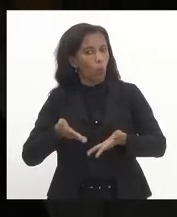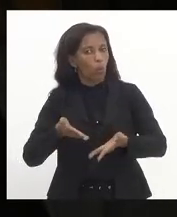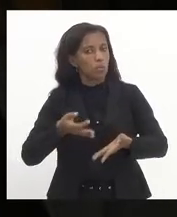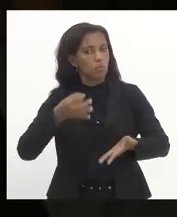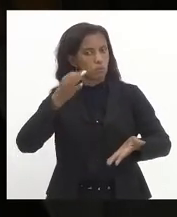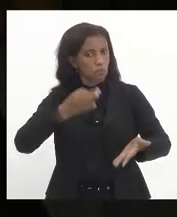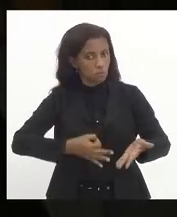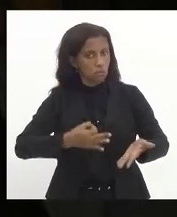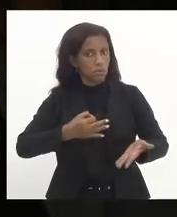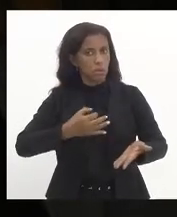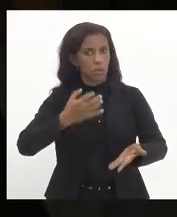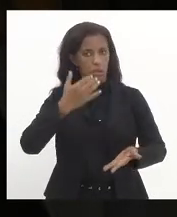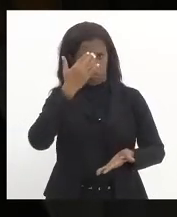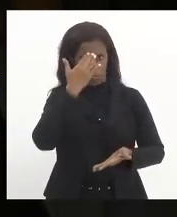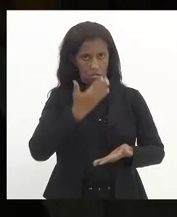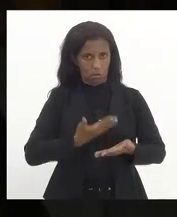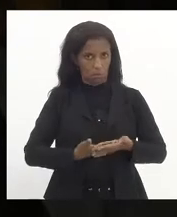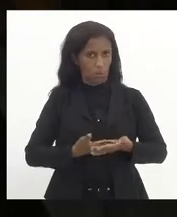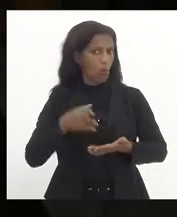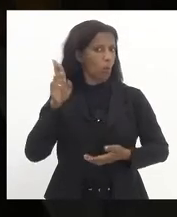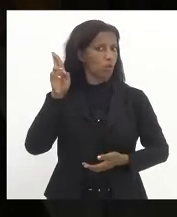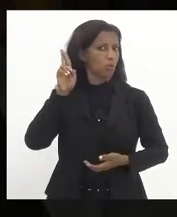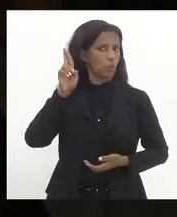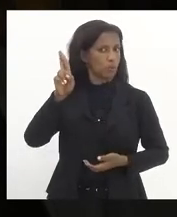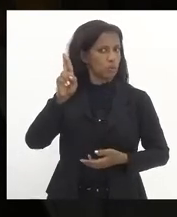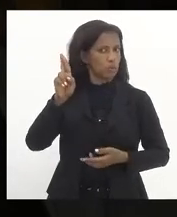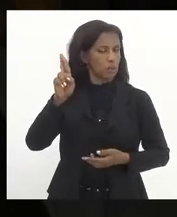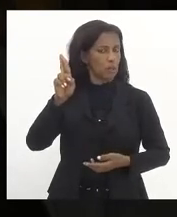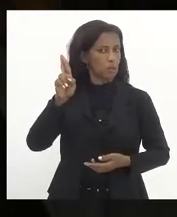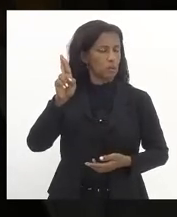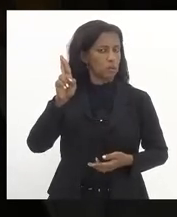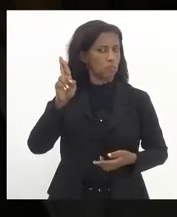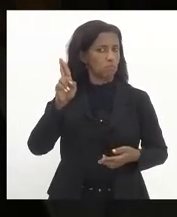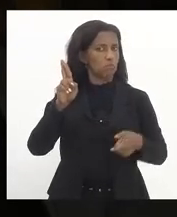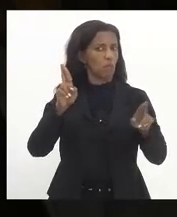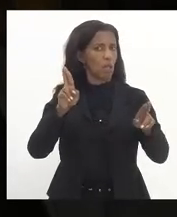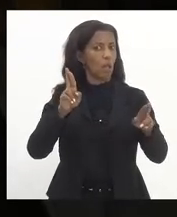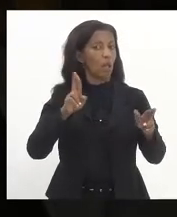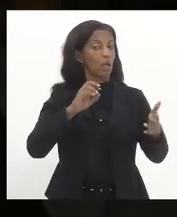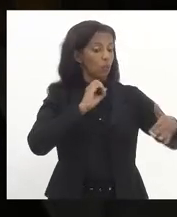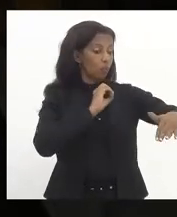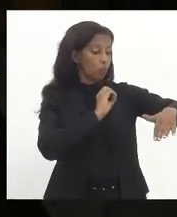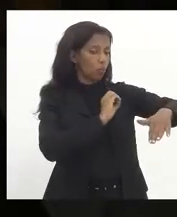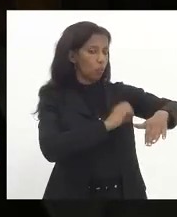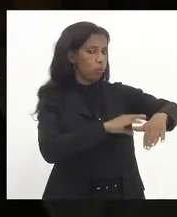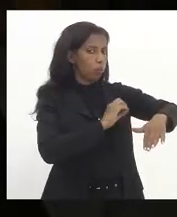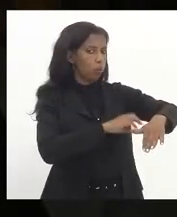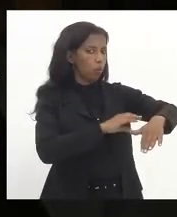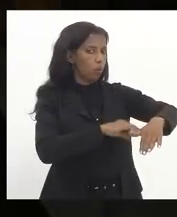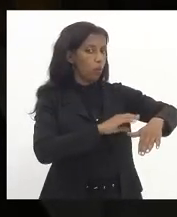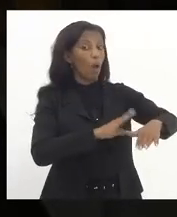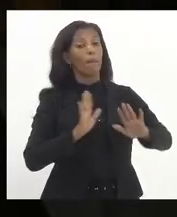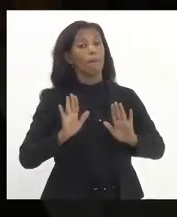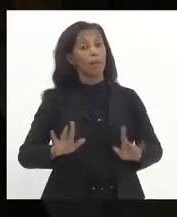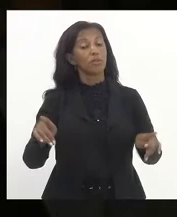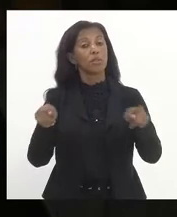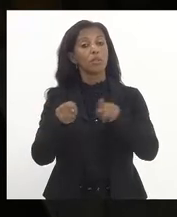né? com responsabilidade das receitas que vão alimentar o fundo, mas que seja